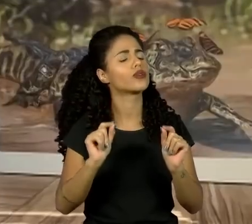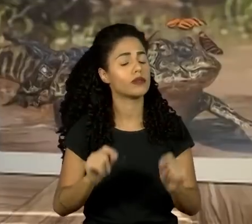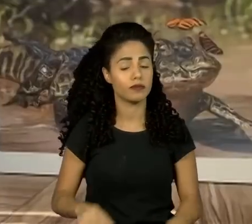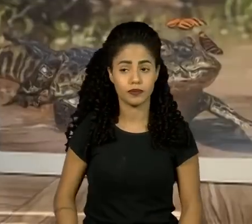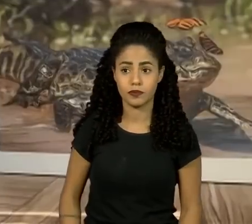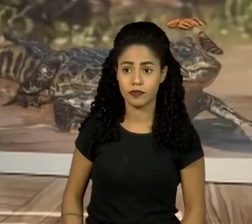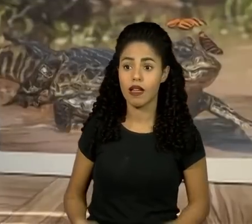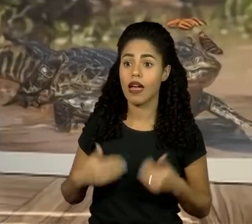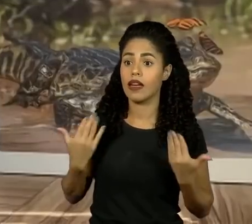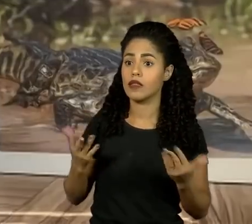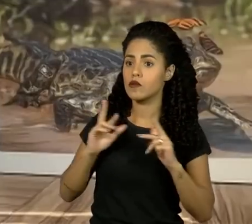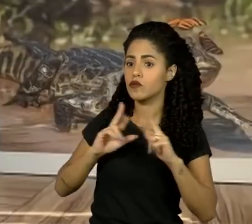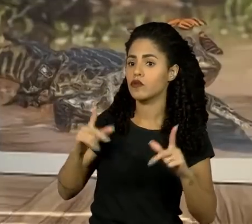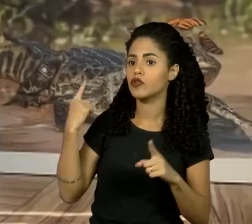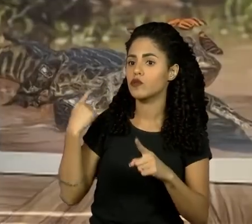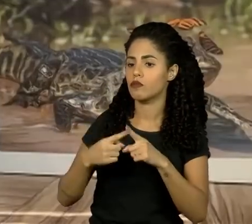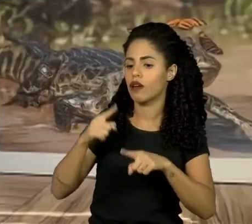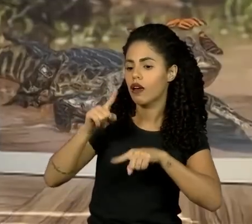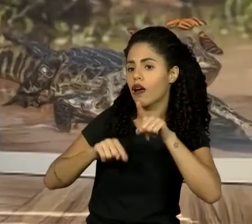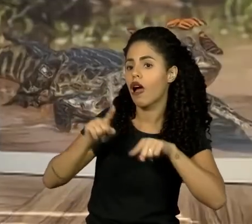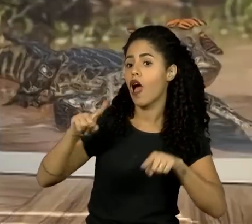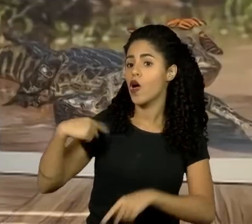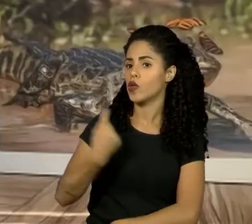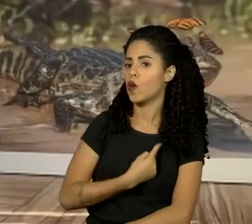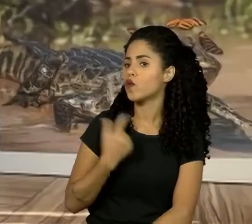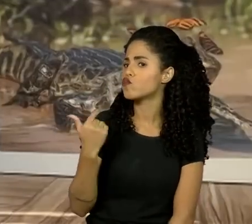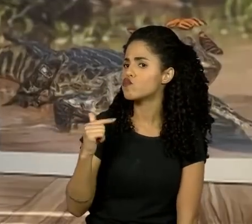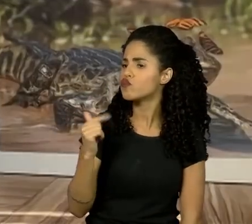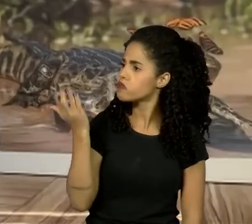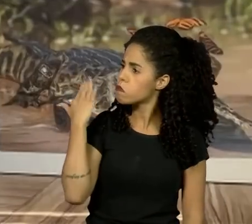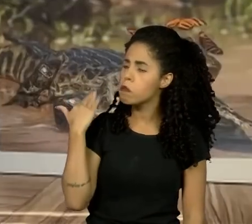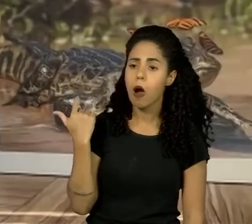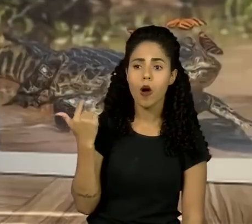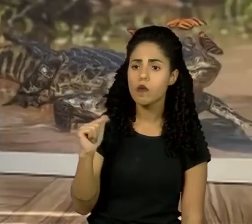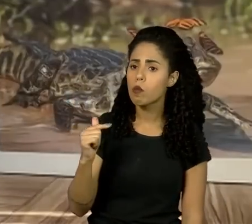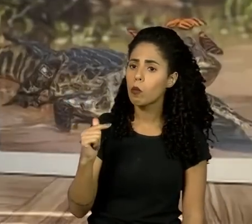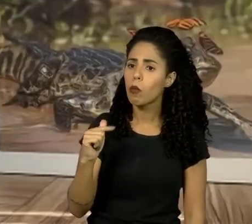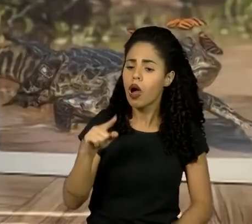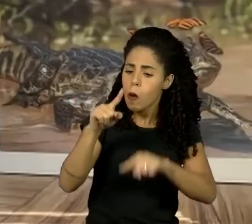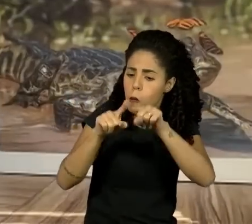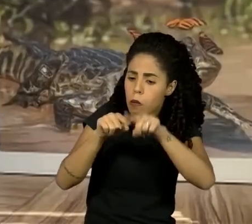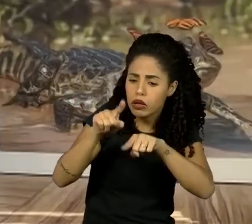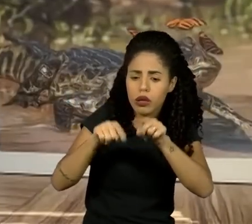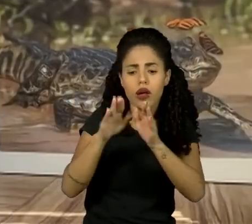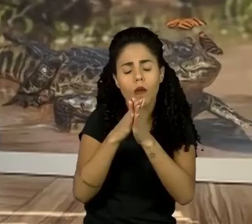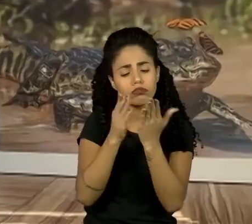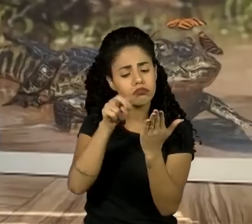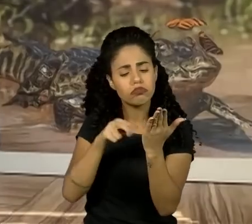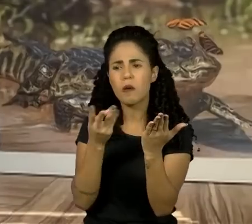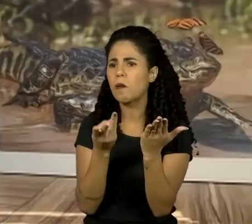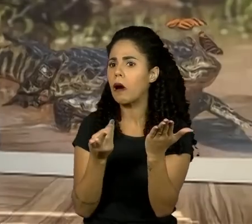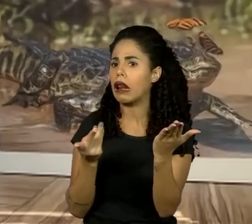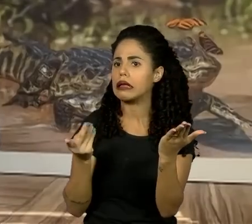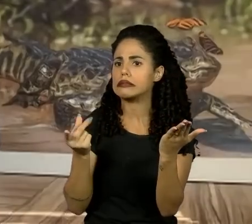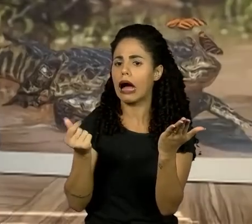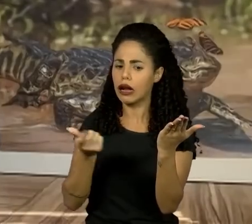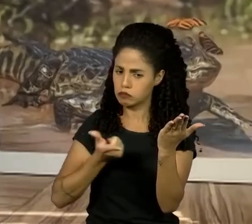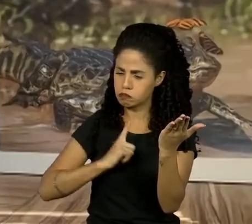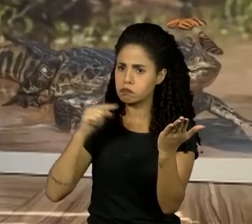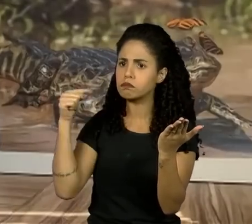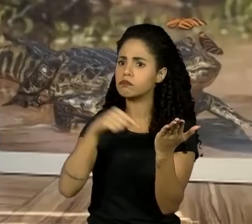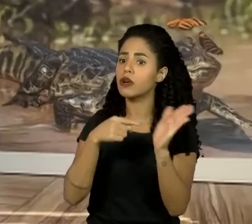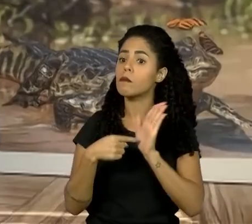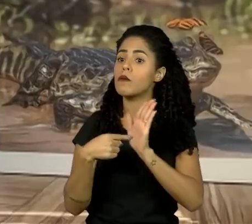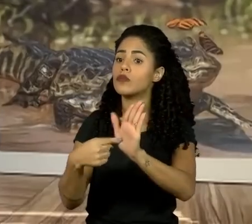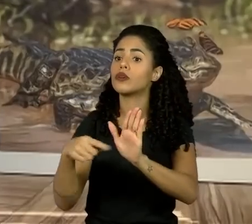acho que o grande diferencial é que a gente ainda não tinha um material, acho que tão completo e de tanta qualidade, sobretudo oferecido